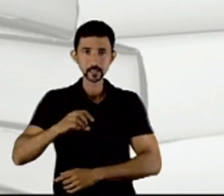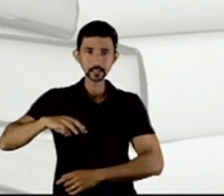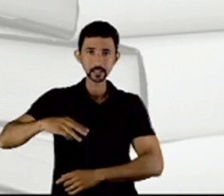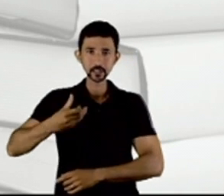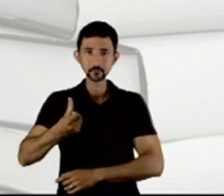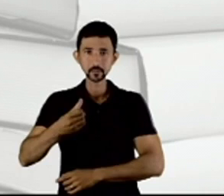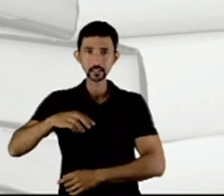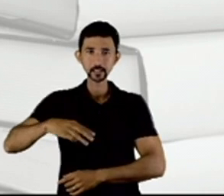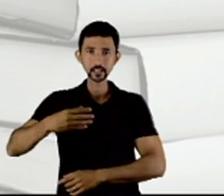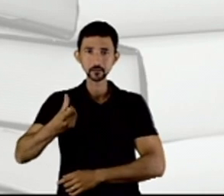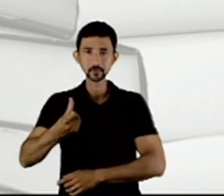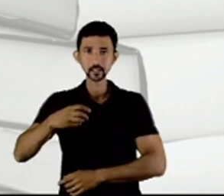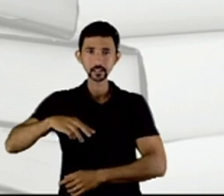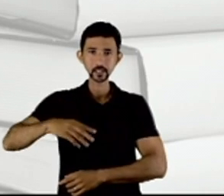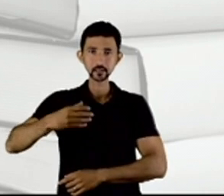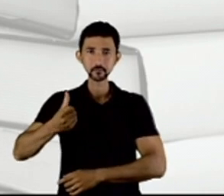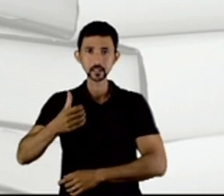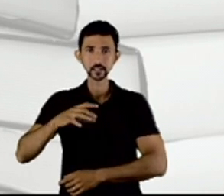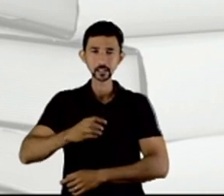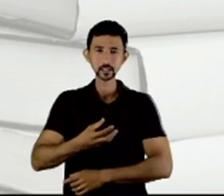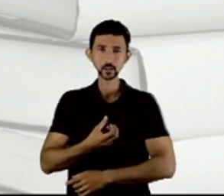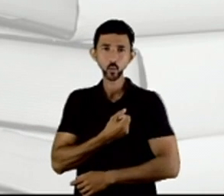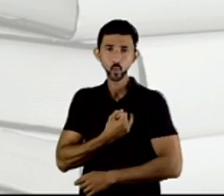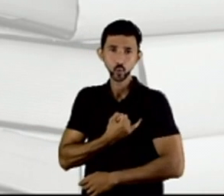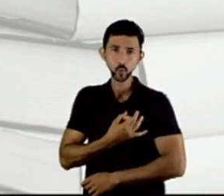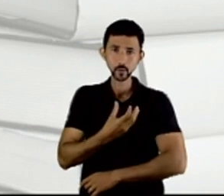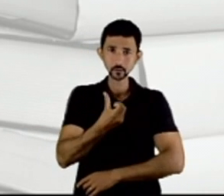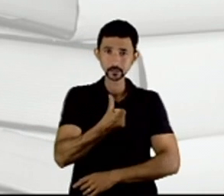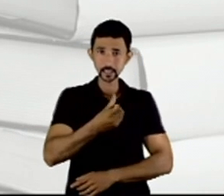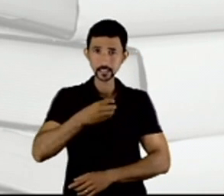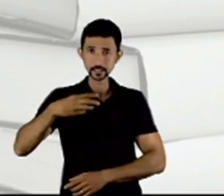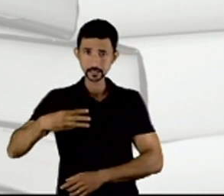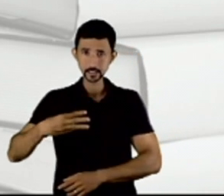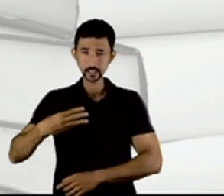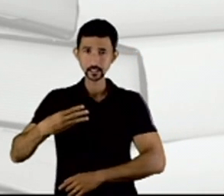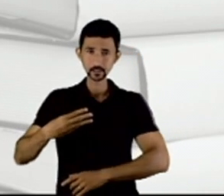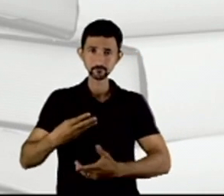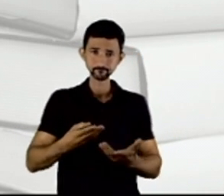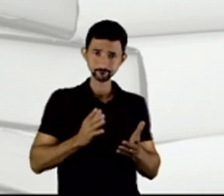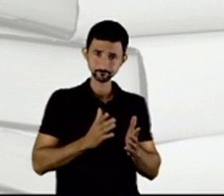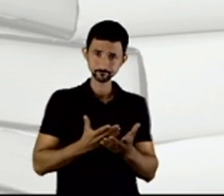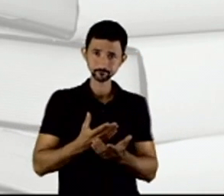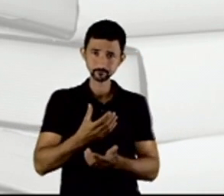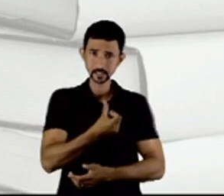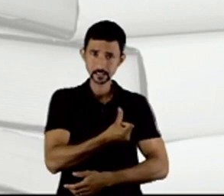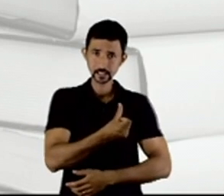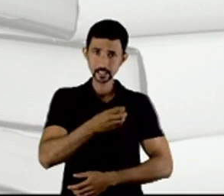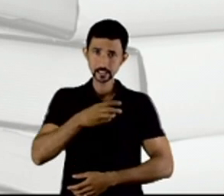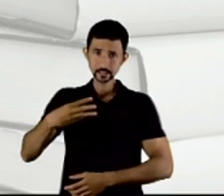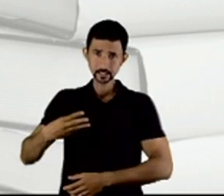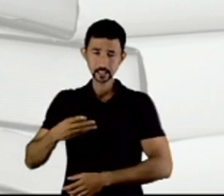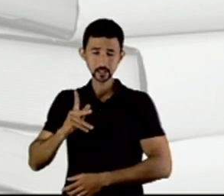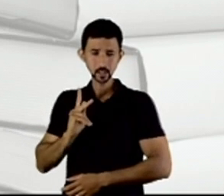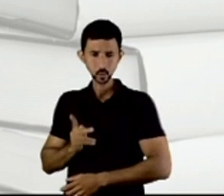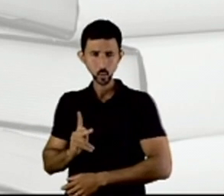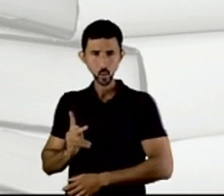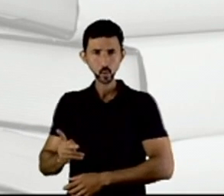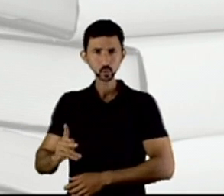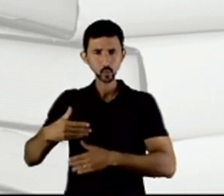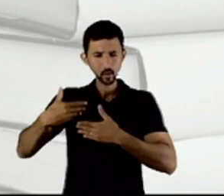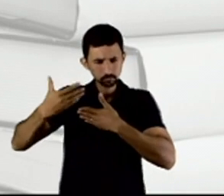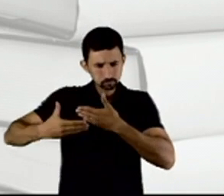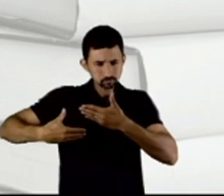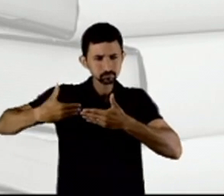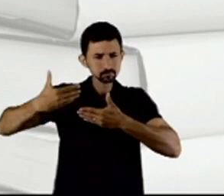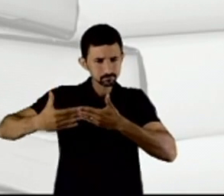0,636363, os algarismos 6 e 3, 6 e 3, respectivamente, continuarão se